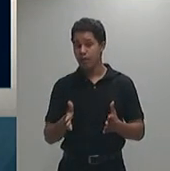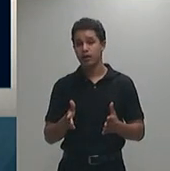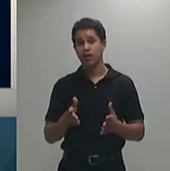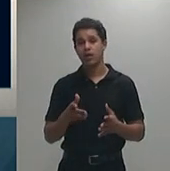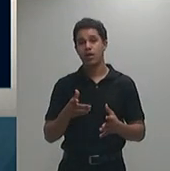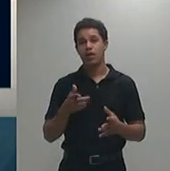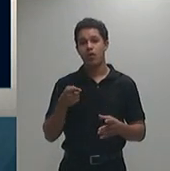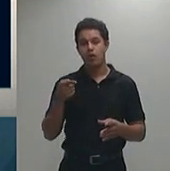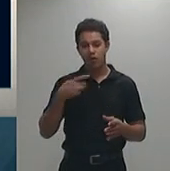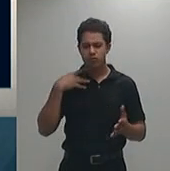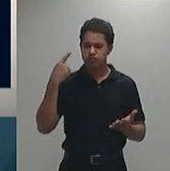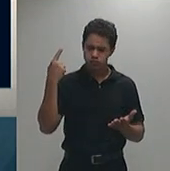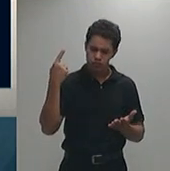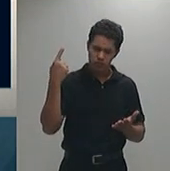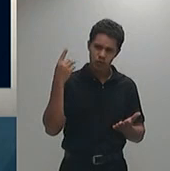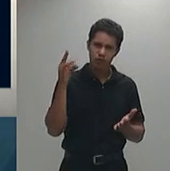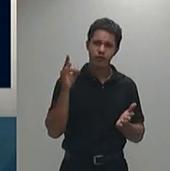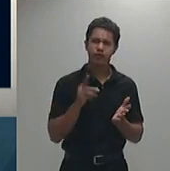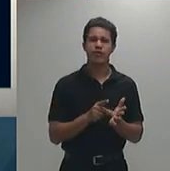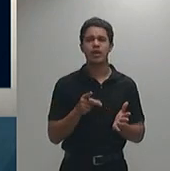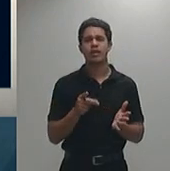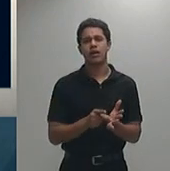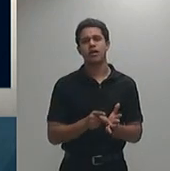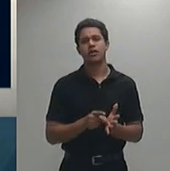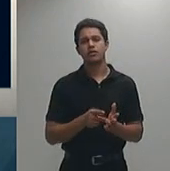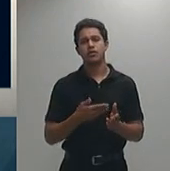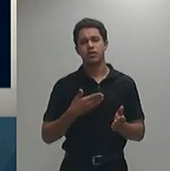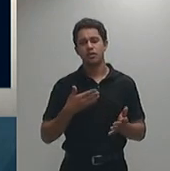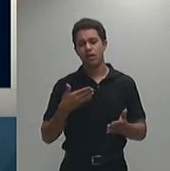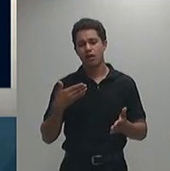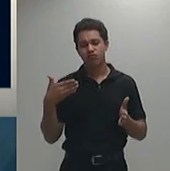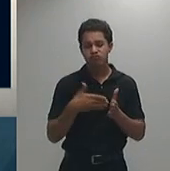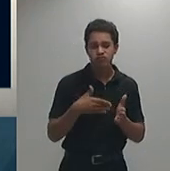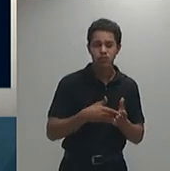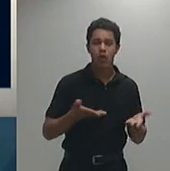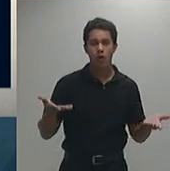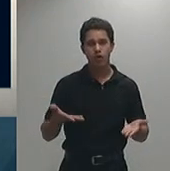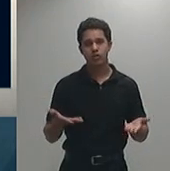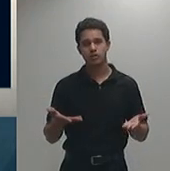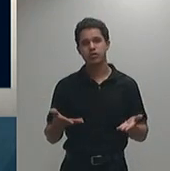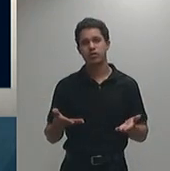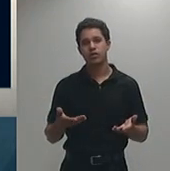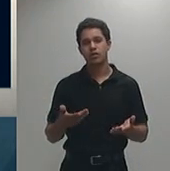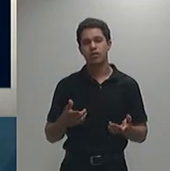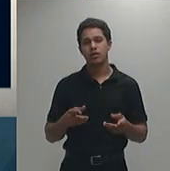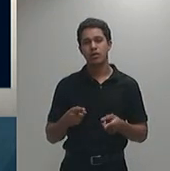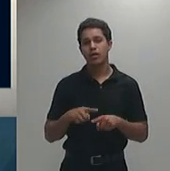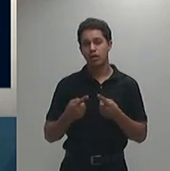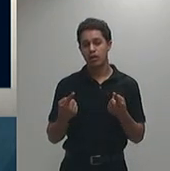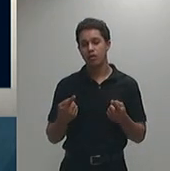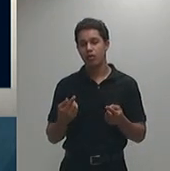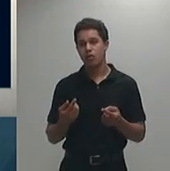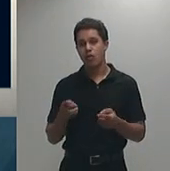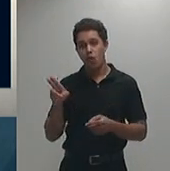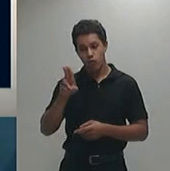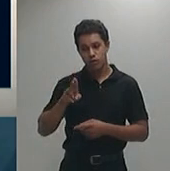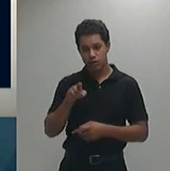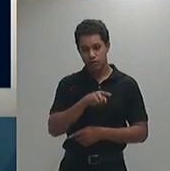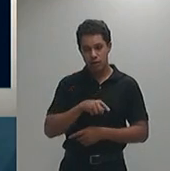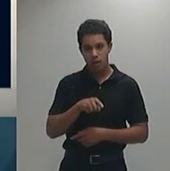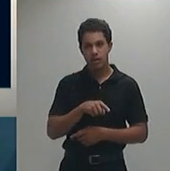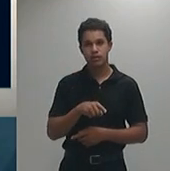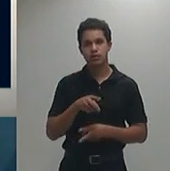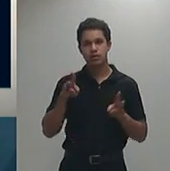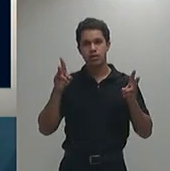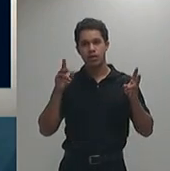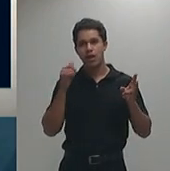concretamente afetados hoje então o contrário na verdade se utilizando desses casos como